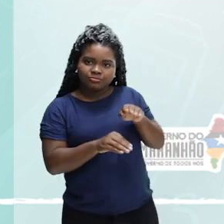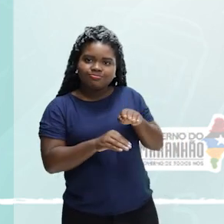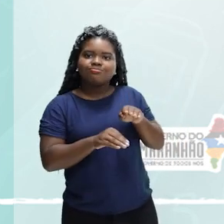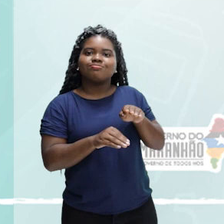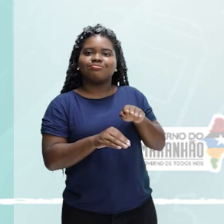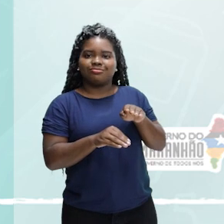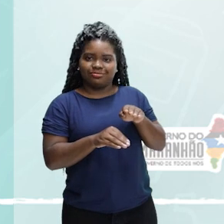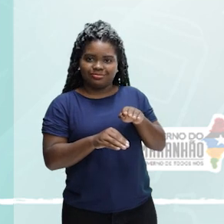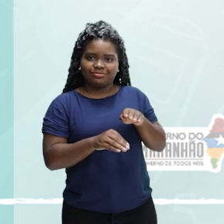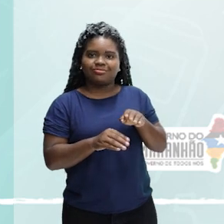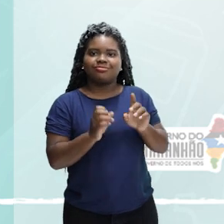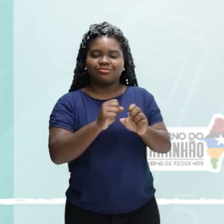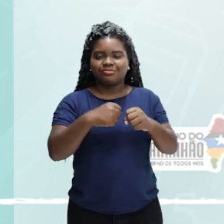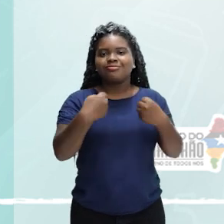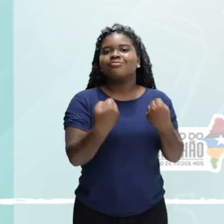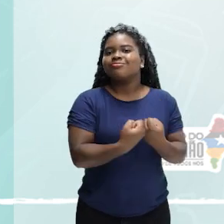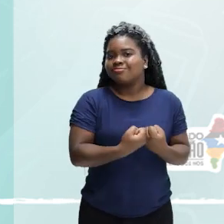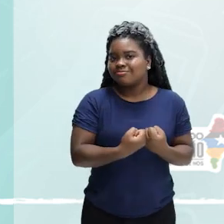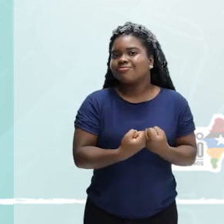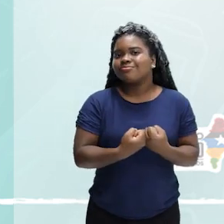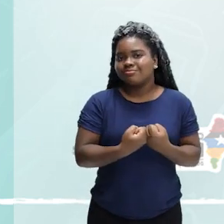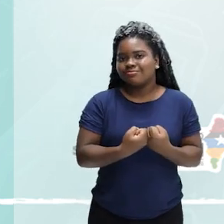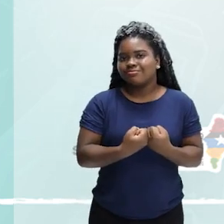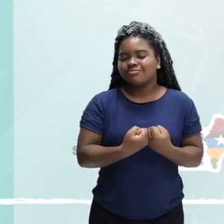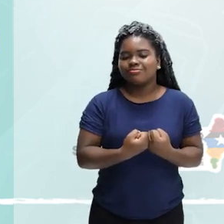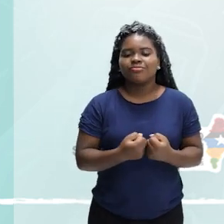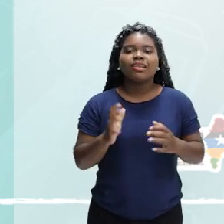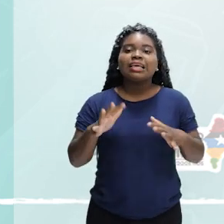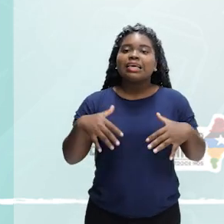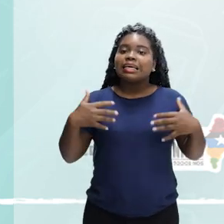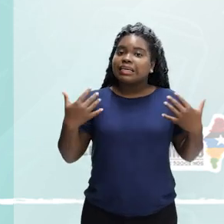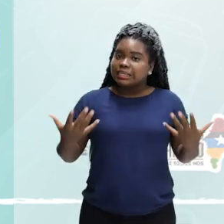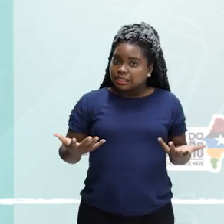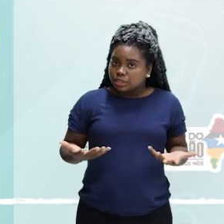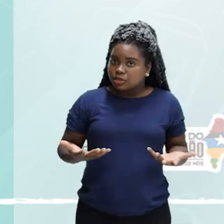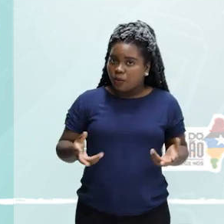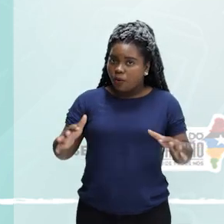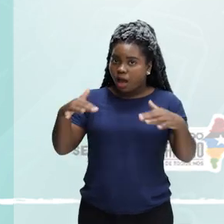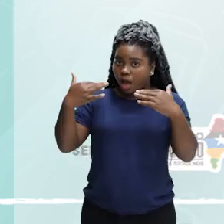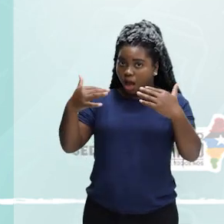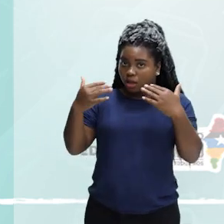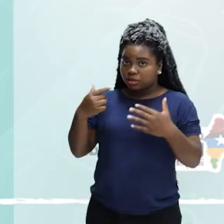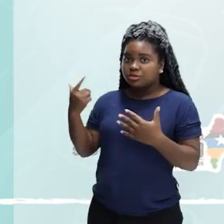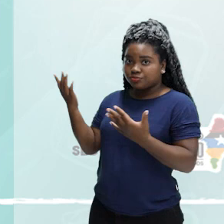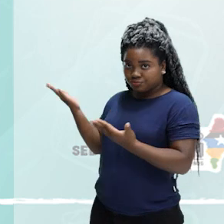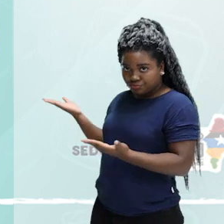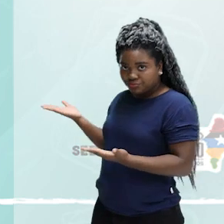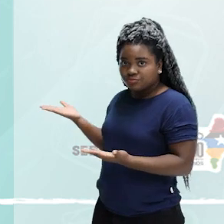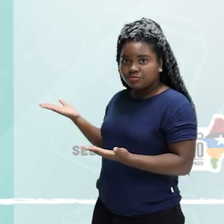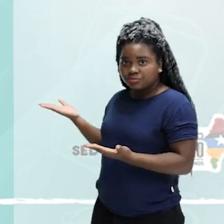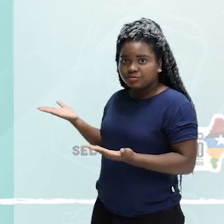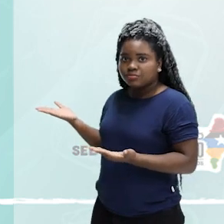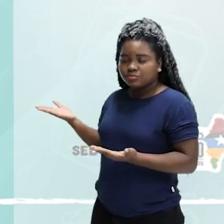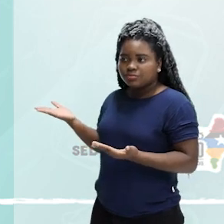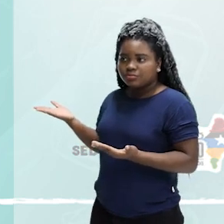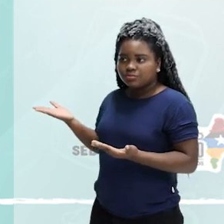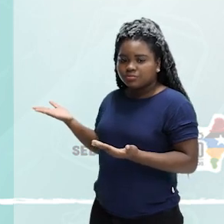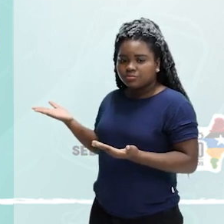muitas sociedades, assim como na nossa também. Então a lógica é a seguinte, atenção para isso aqui que está no quadro, tá? No slide.